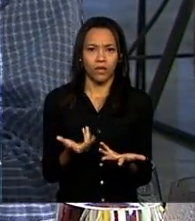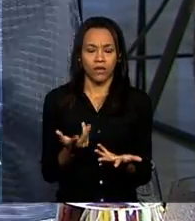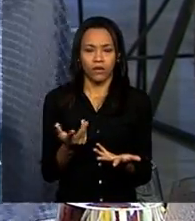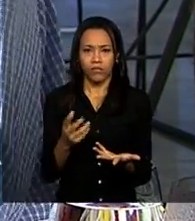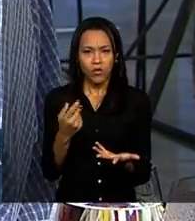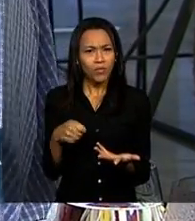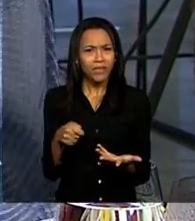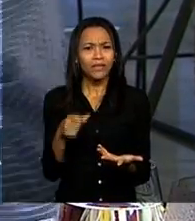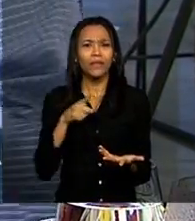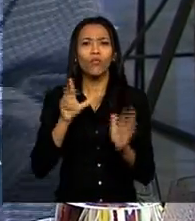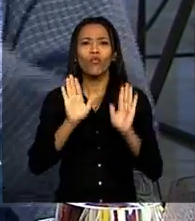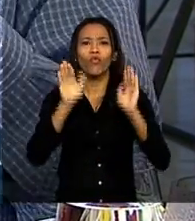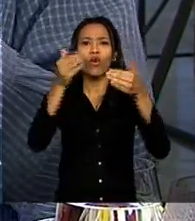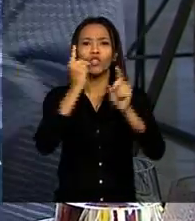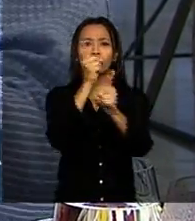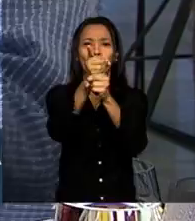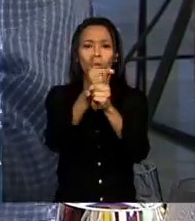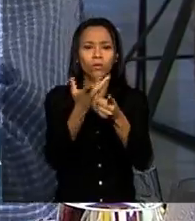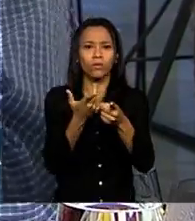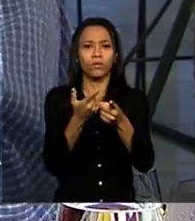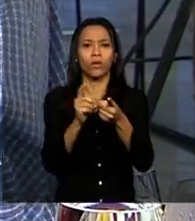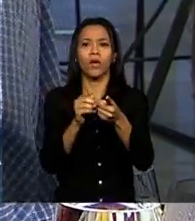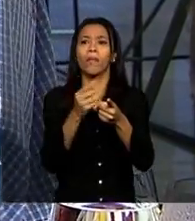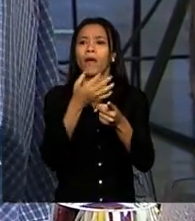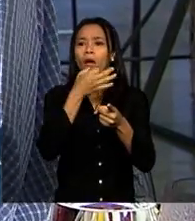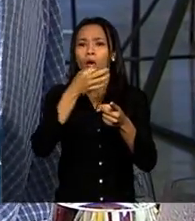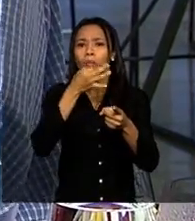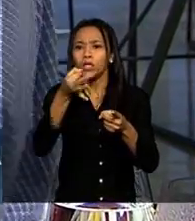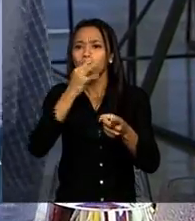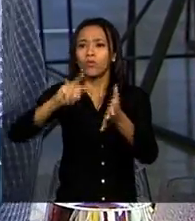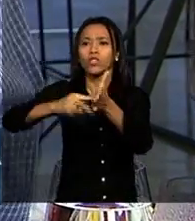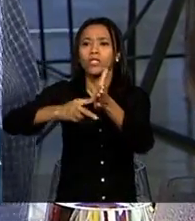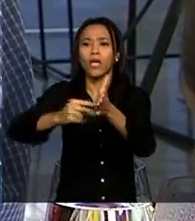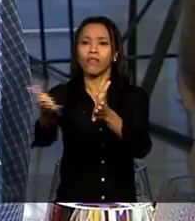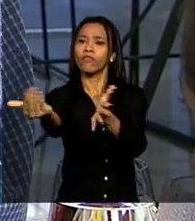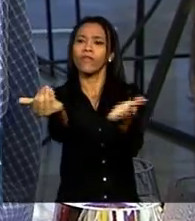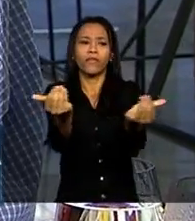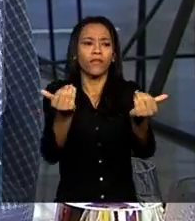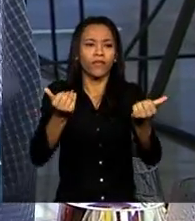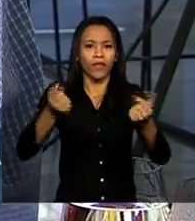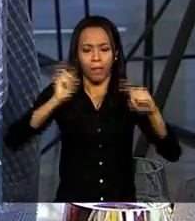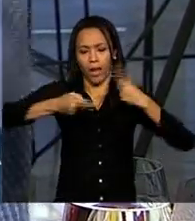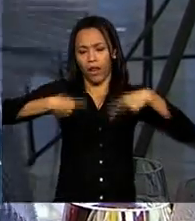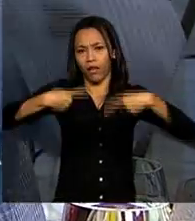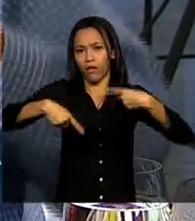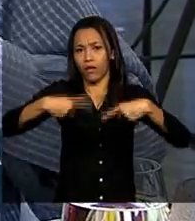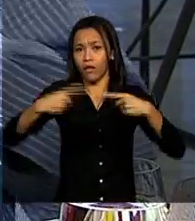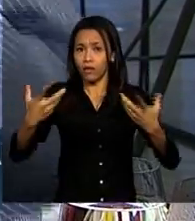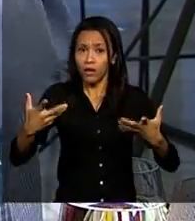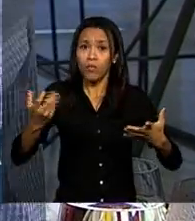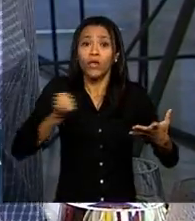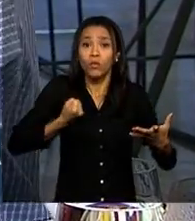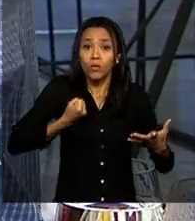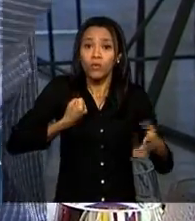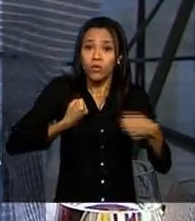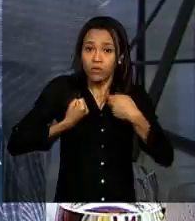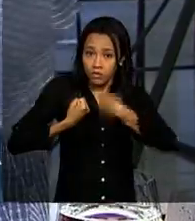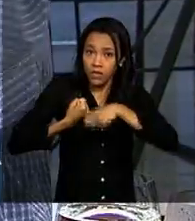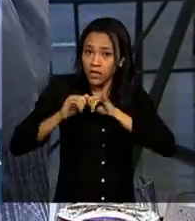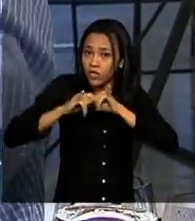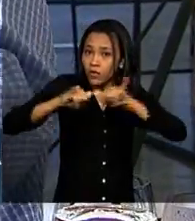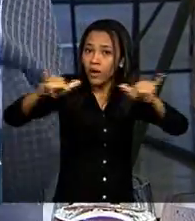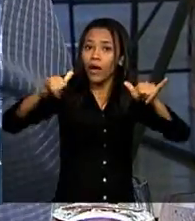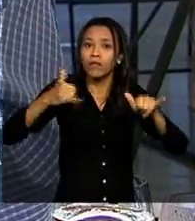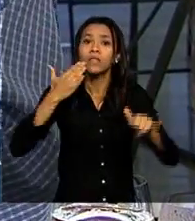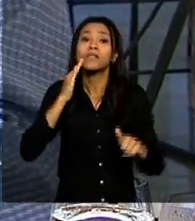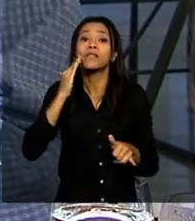fórum do governo tem um fórum para ele discutir com essas lideranças até assim porque alguns números são importantes serem mostrados S precisam entender o tamanho